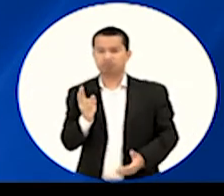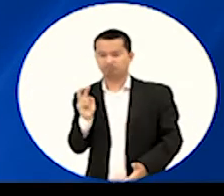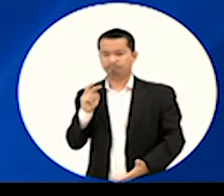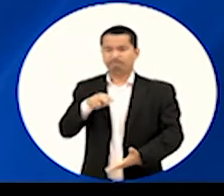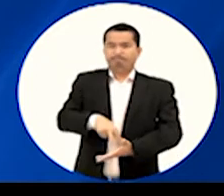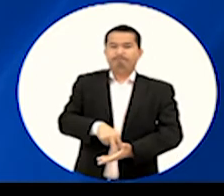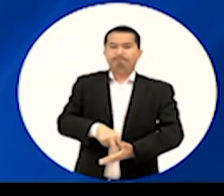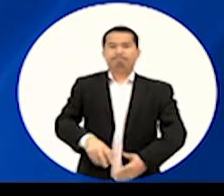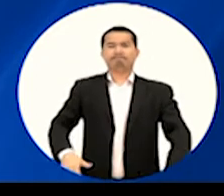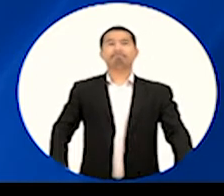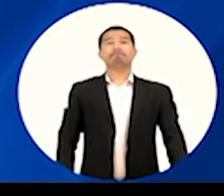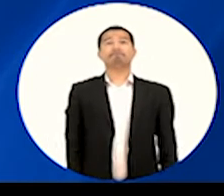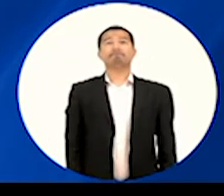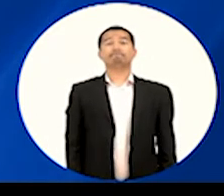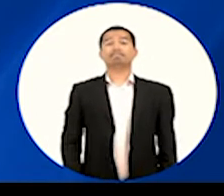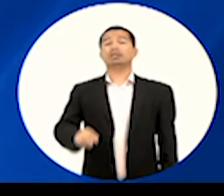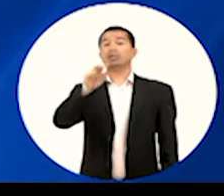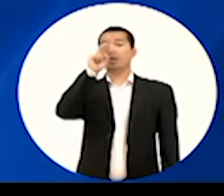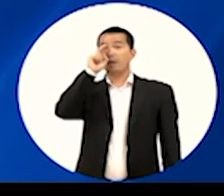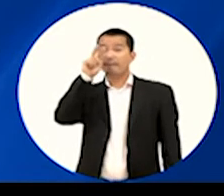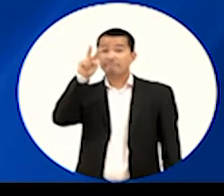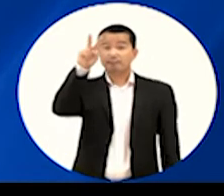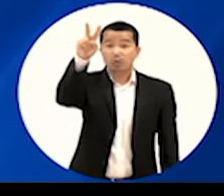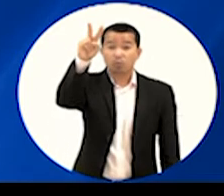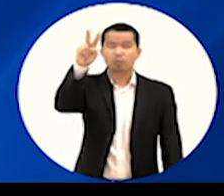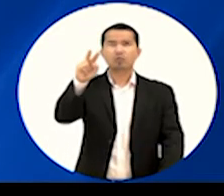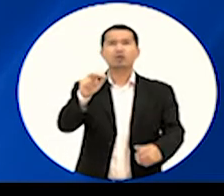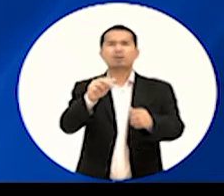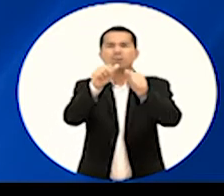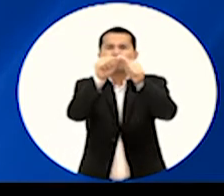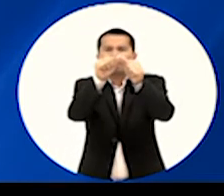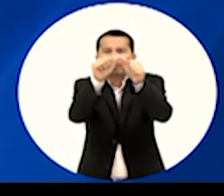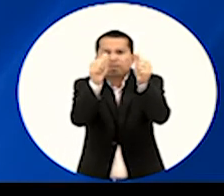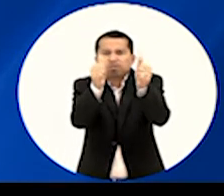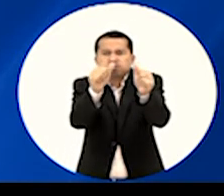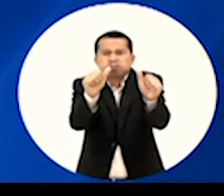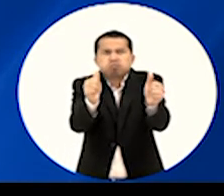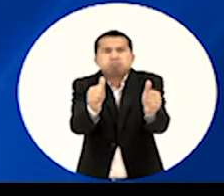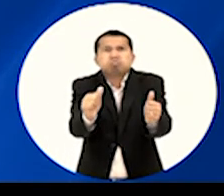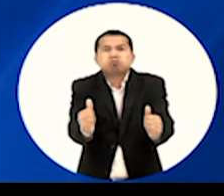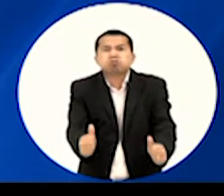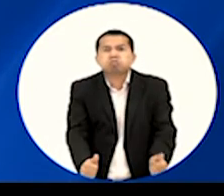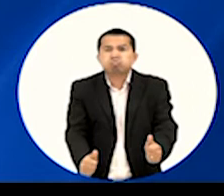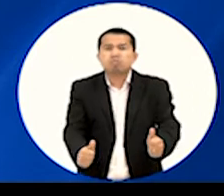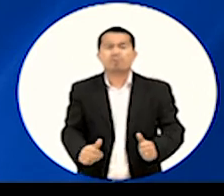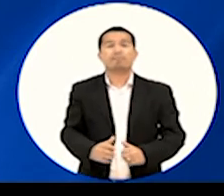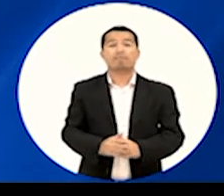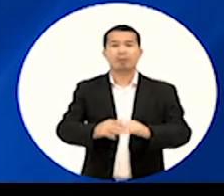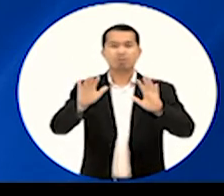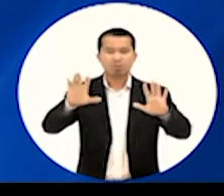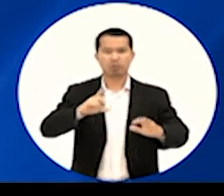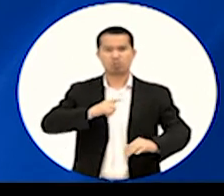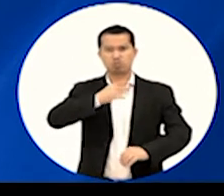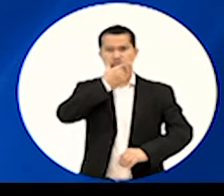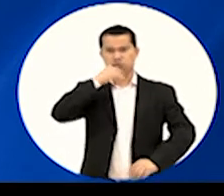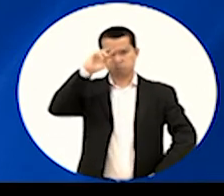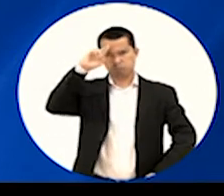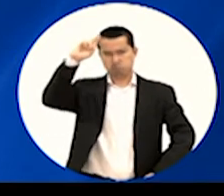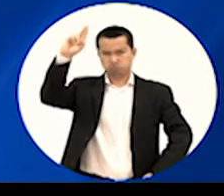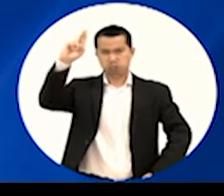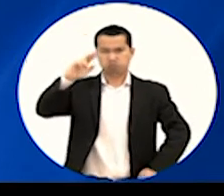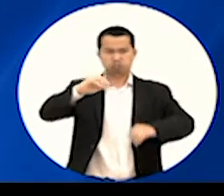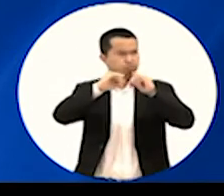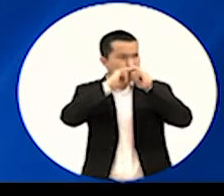da estátua para a cerimônia de inauguração. E aí o encarregado de anunciar o começo da cerimônia disse em voz